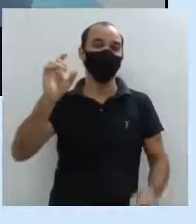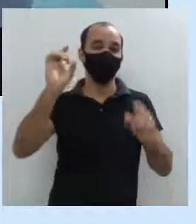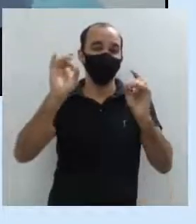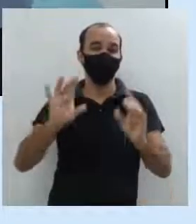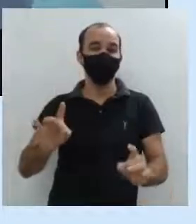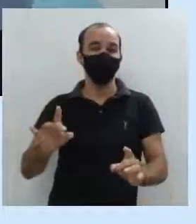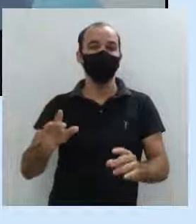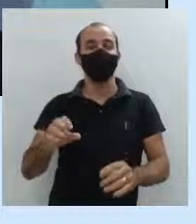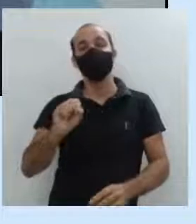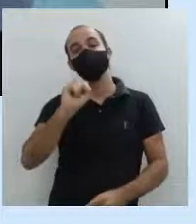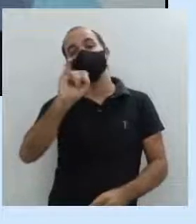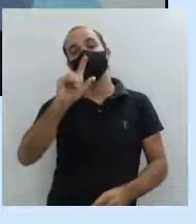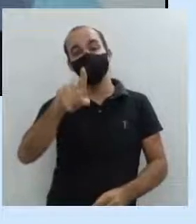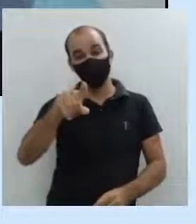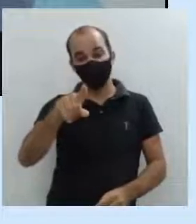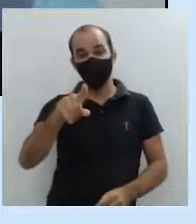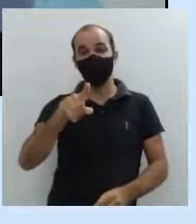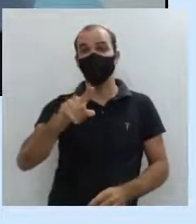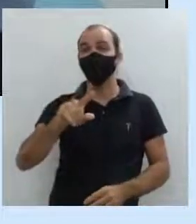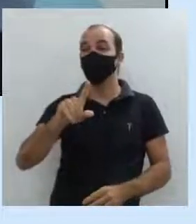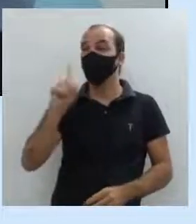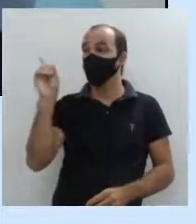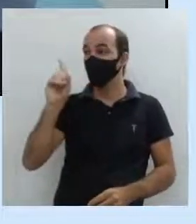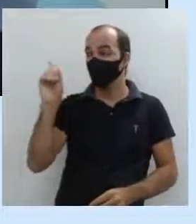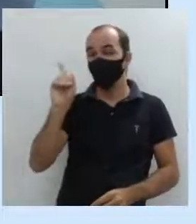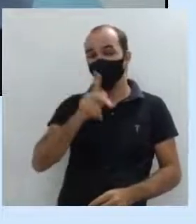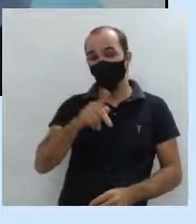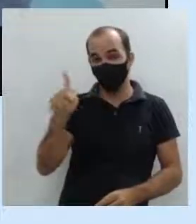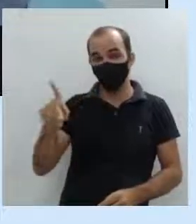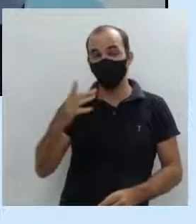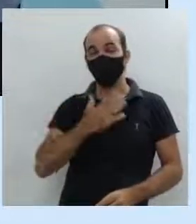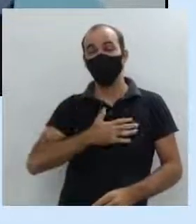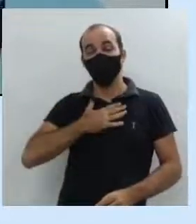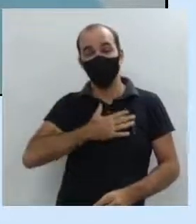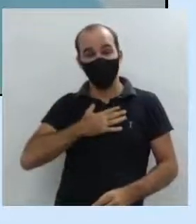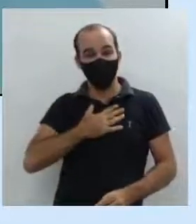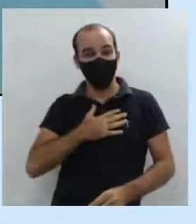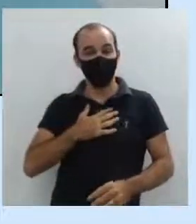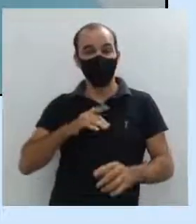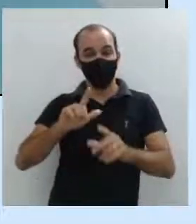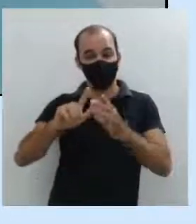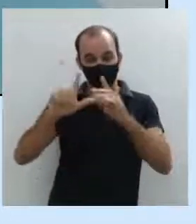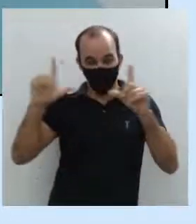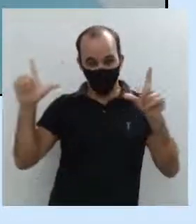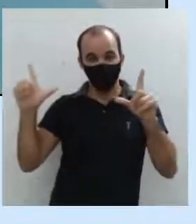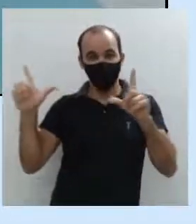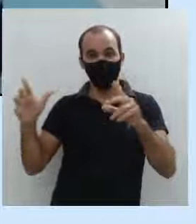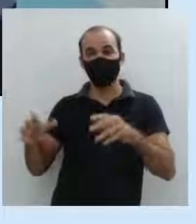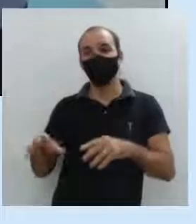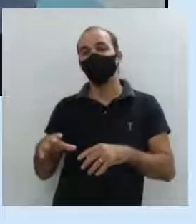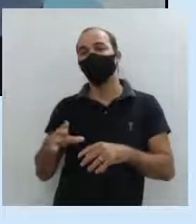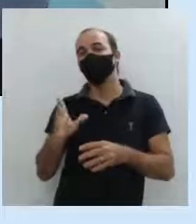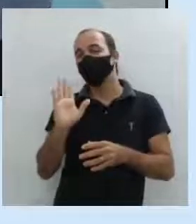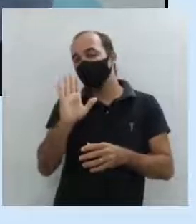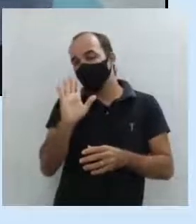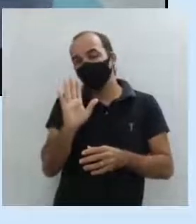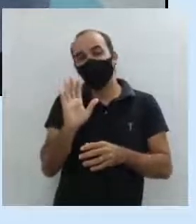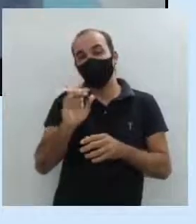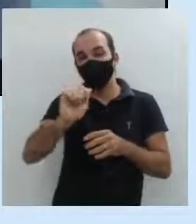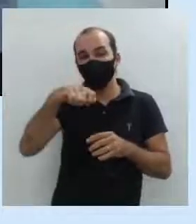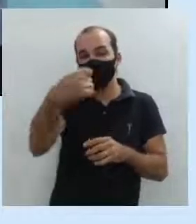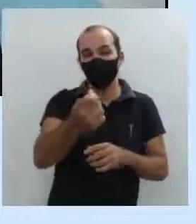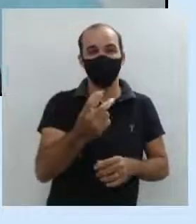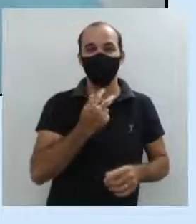se você acertar qual é o meu programa de TV favorito, ok? Vou dar aqui algumas dicas. Primeiro, tem a ver